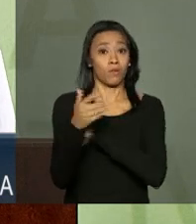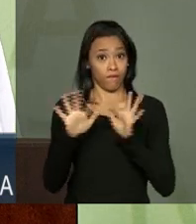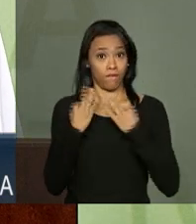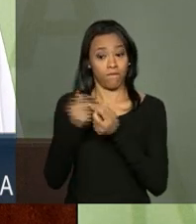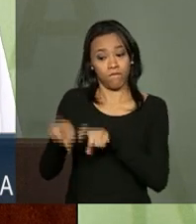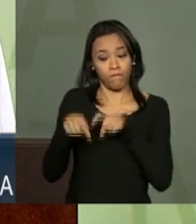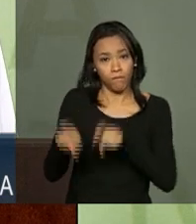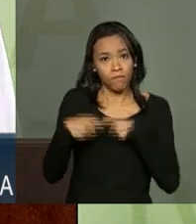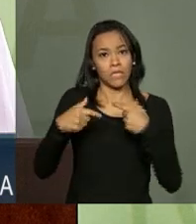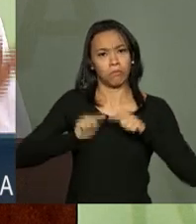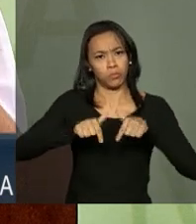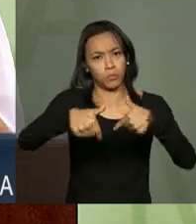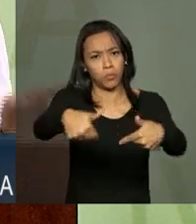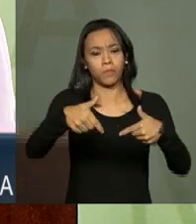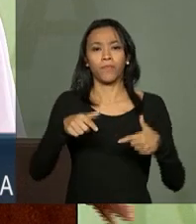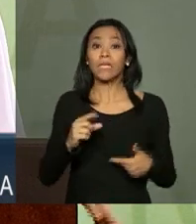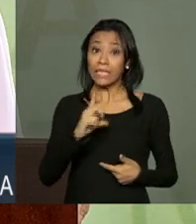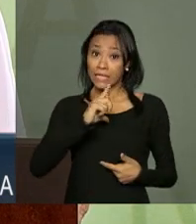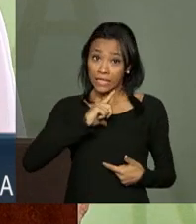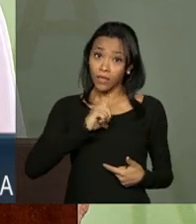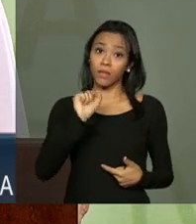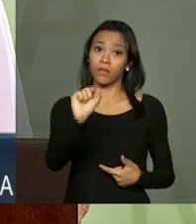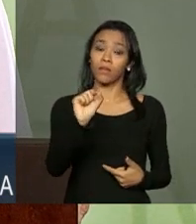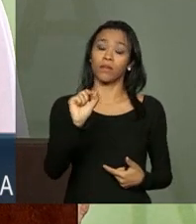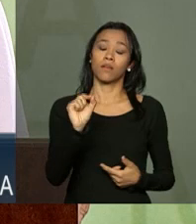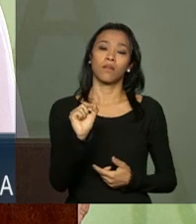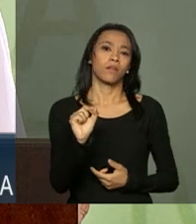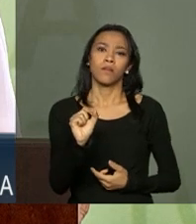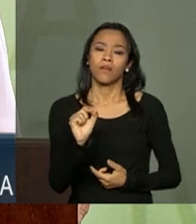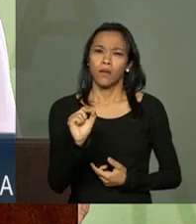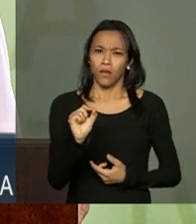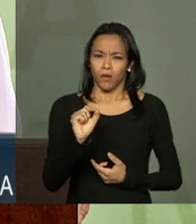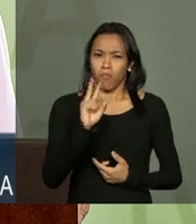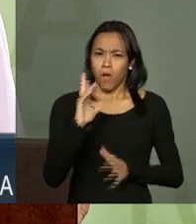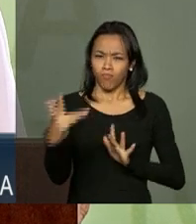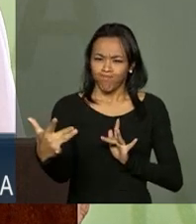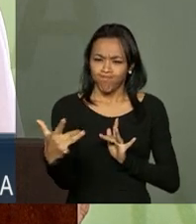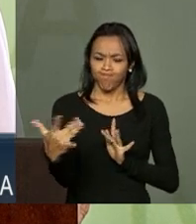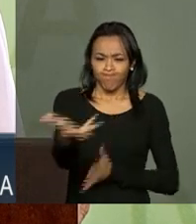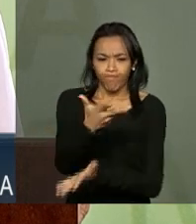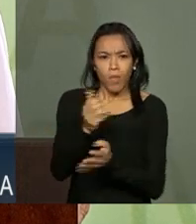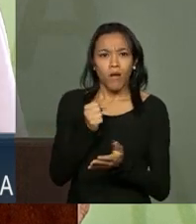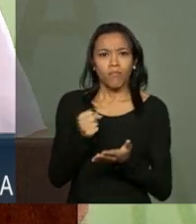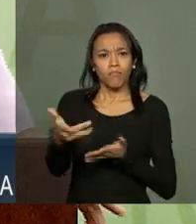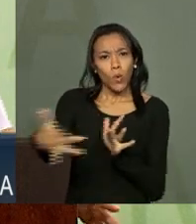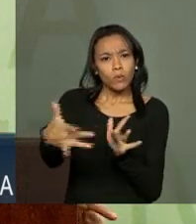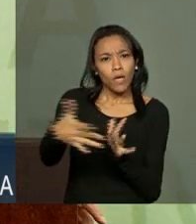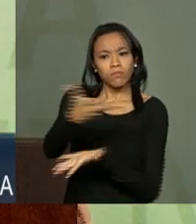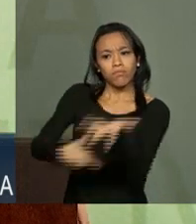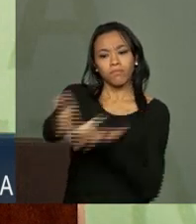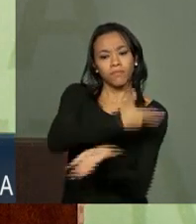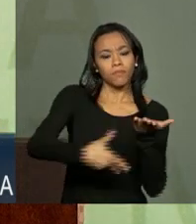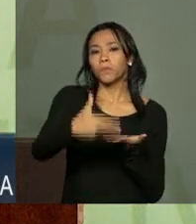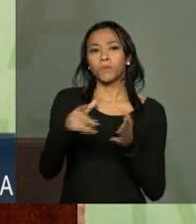tem também uma forte ligação com os assentamentos de reforma agrária, tem de